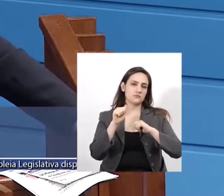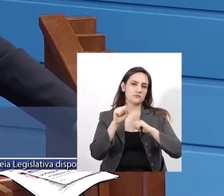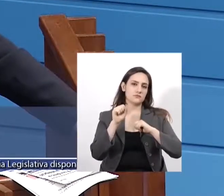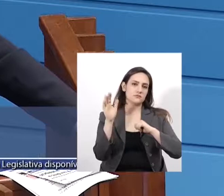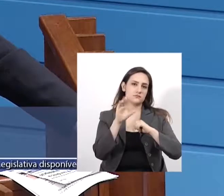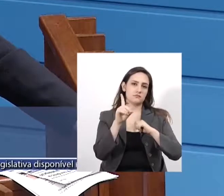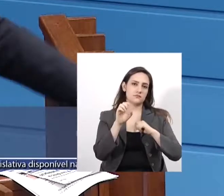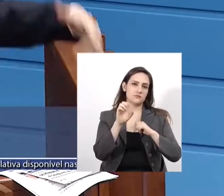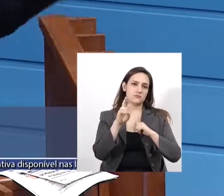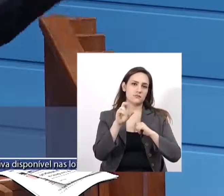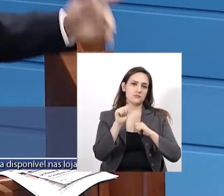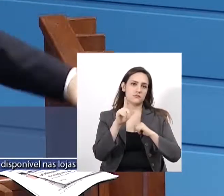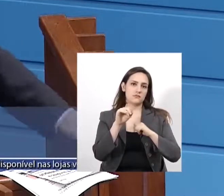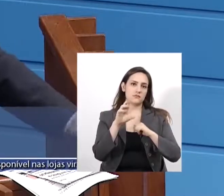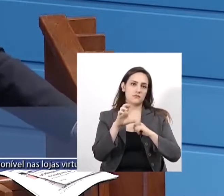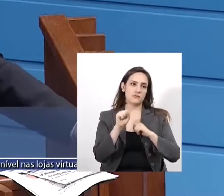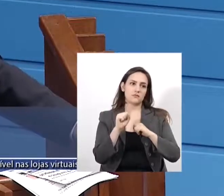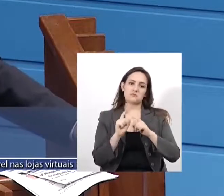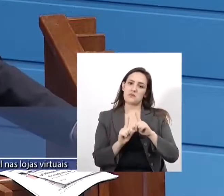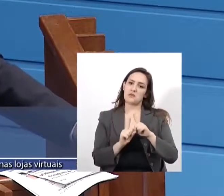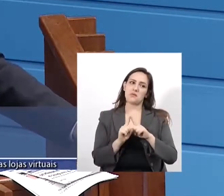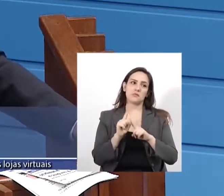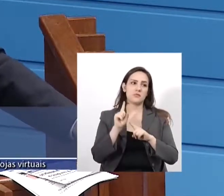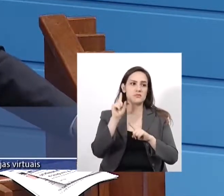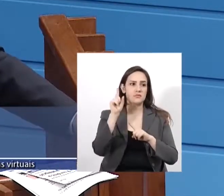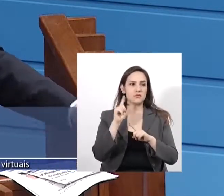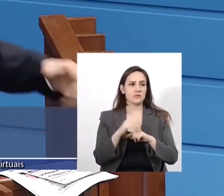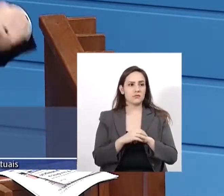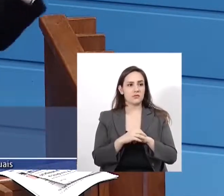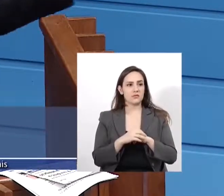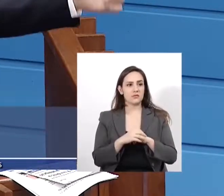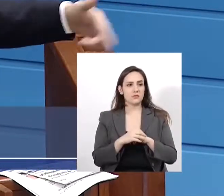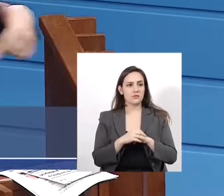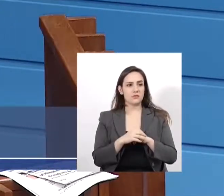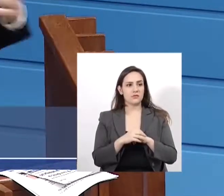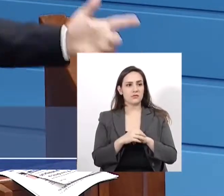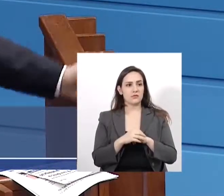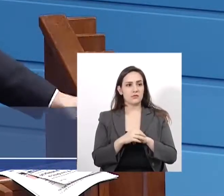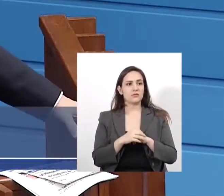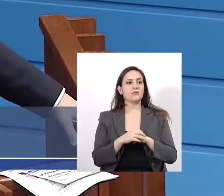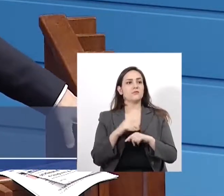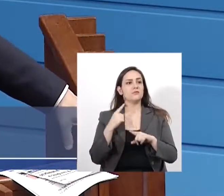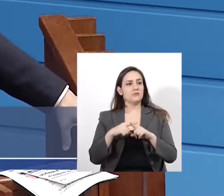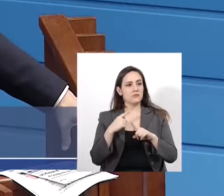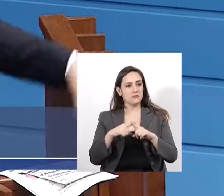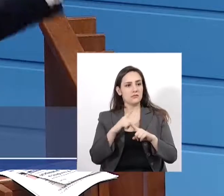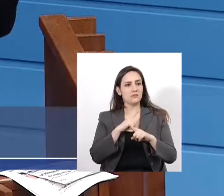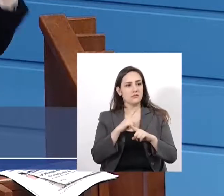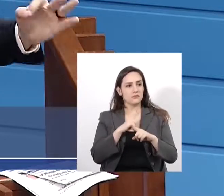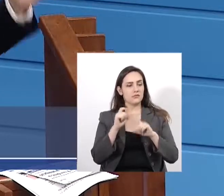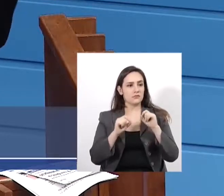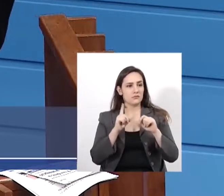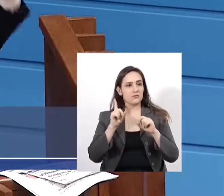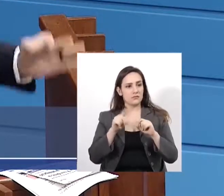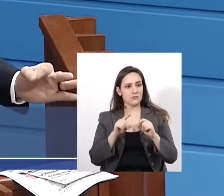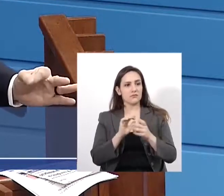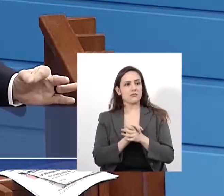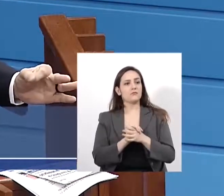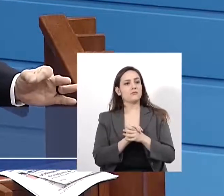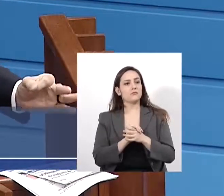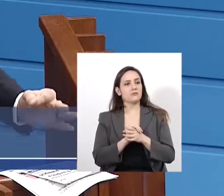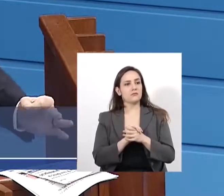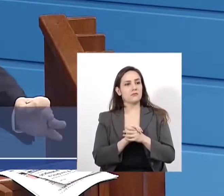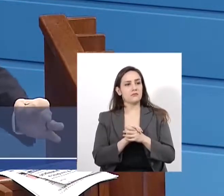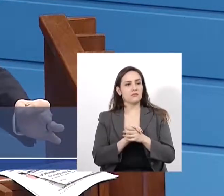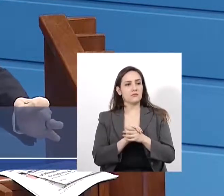estão em alta por causa do anúncio da aprovação da reforma. Isso é a